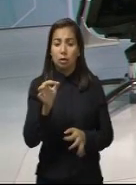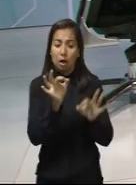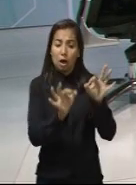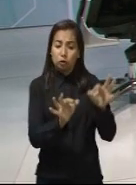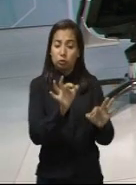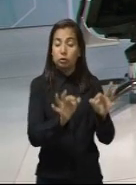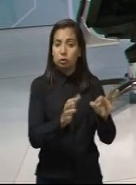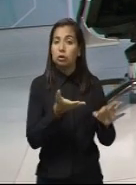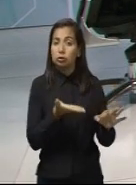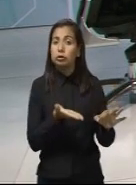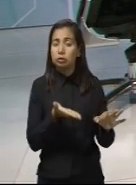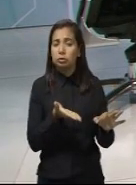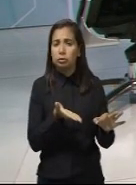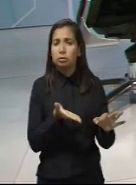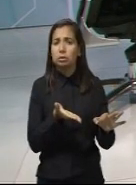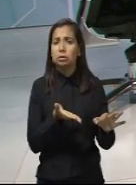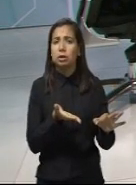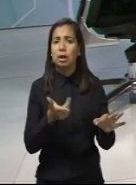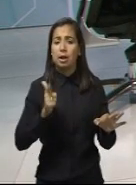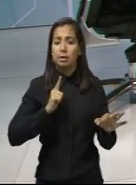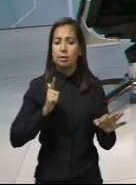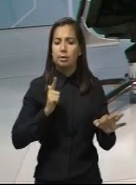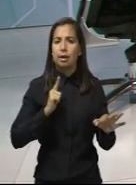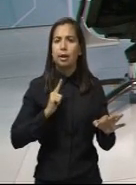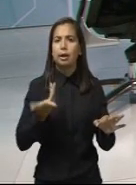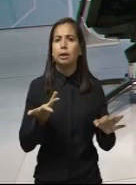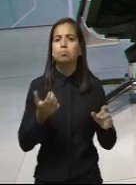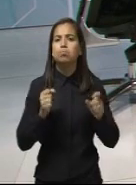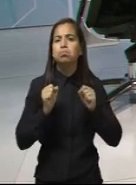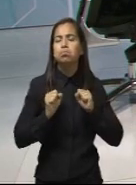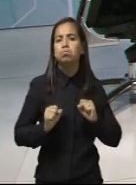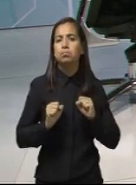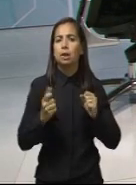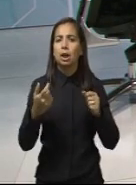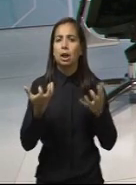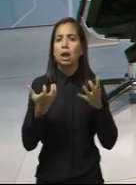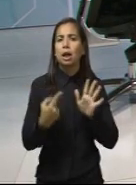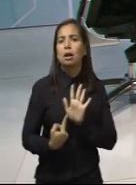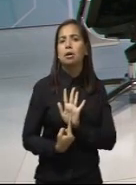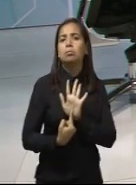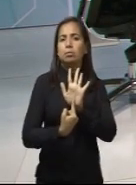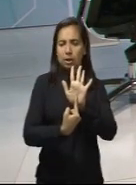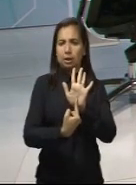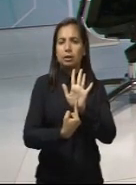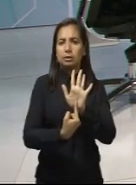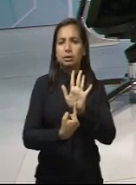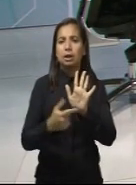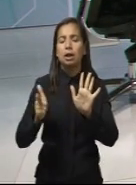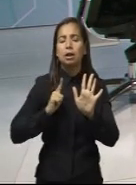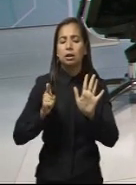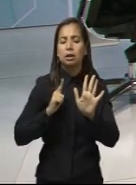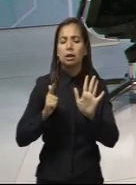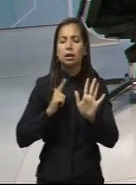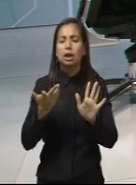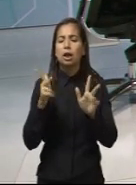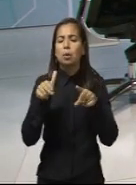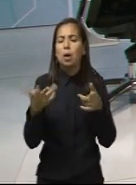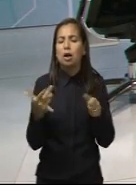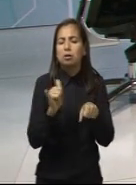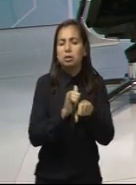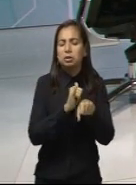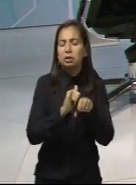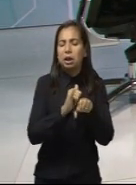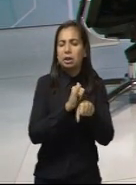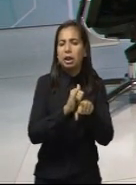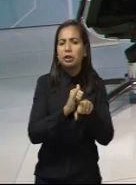justiça, ela em si, na ânsia de aparecer, ela criou os mecanismos que hoje estão desnudando a própria